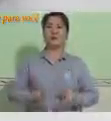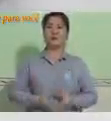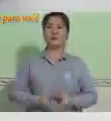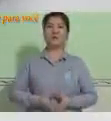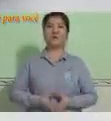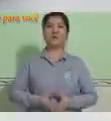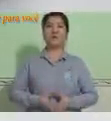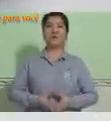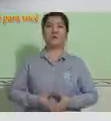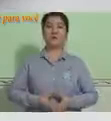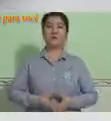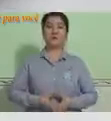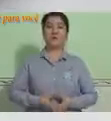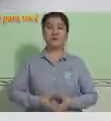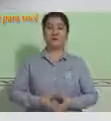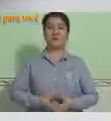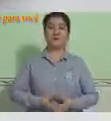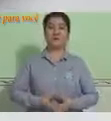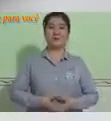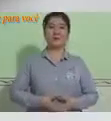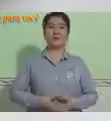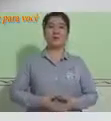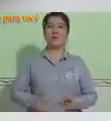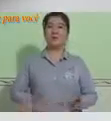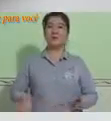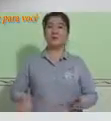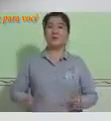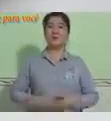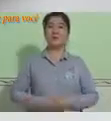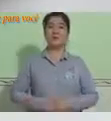vírgula, que permita uma identificação do vírus causador da doença.